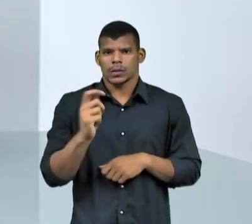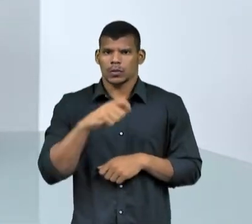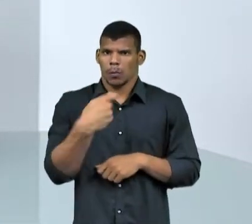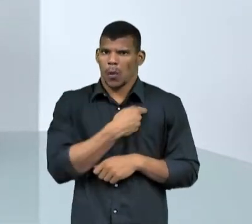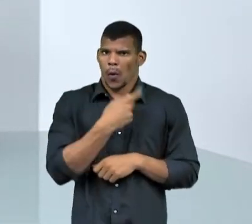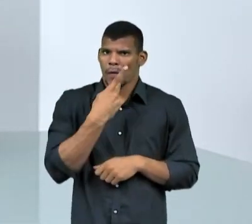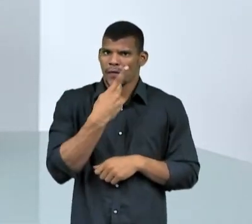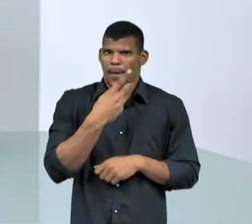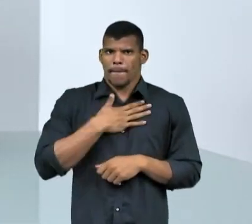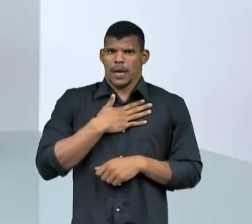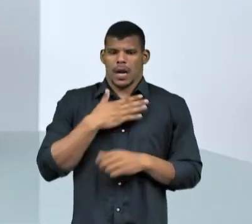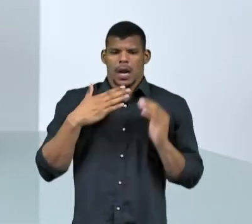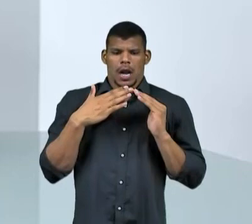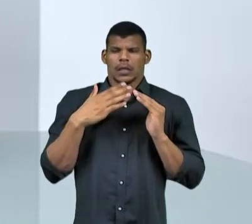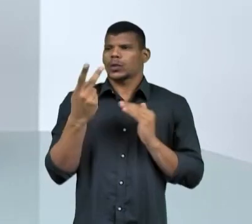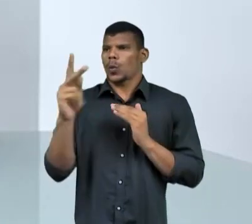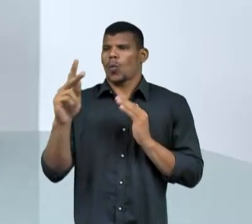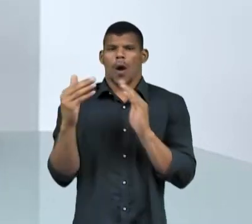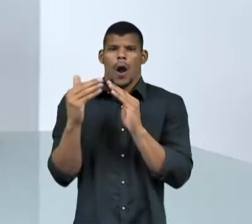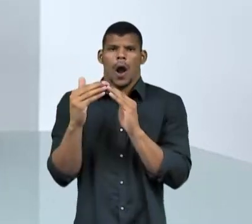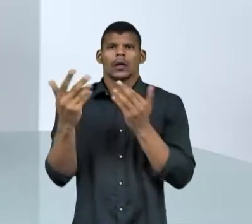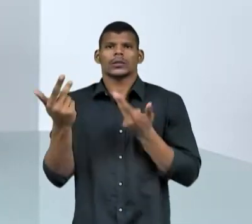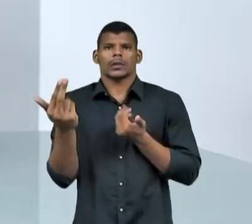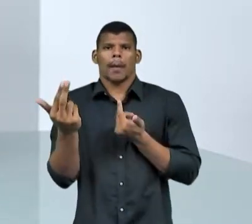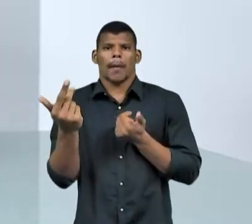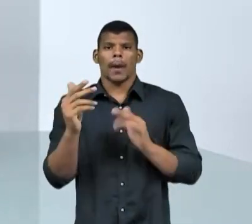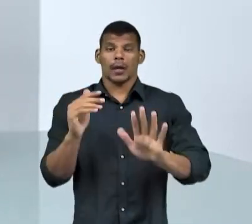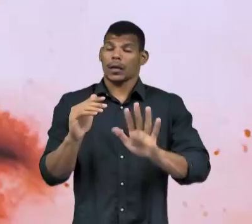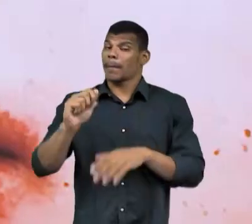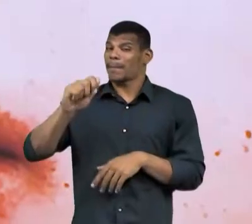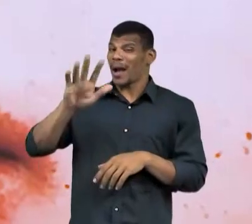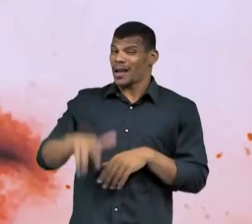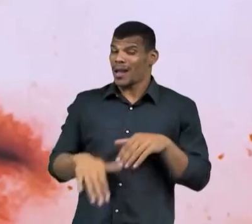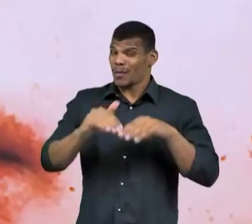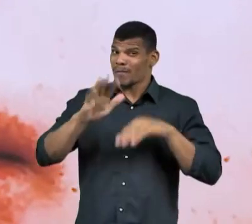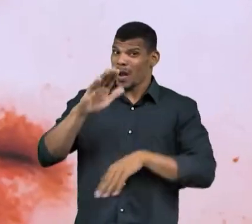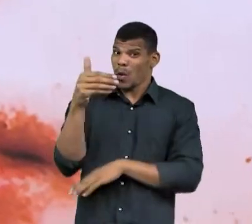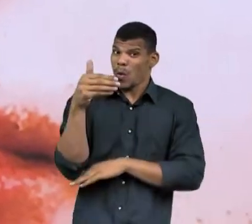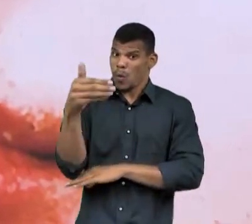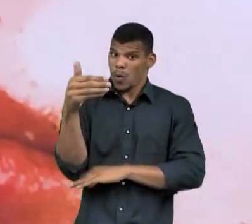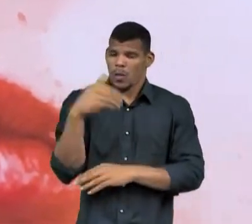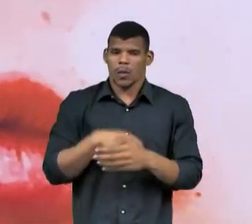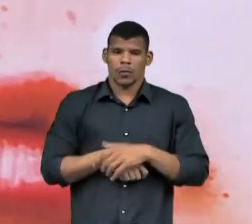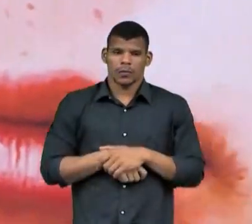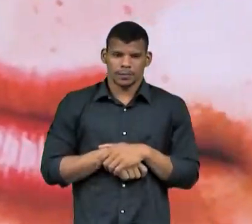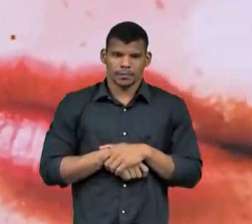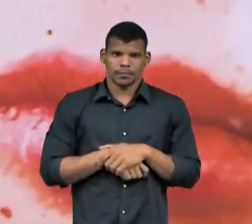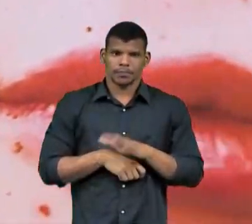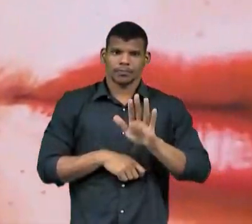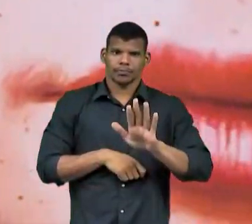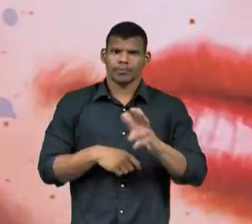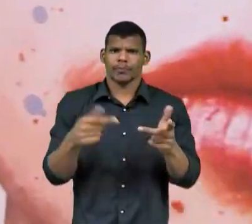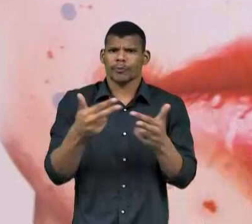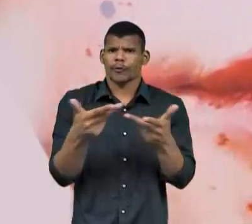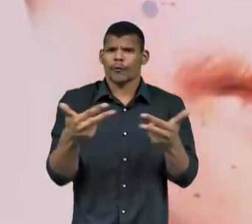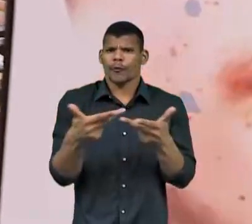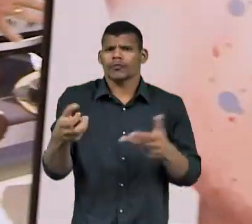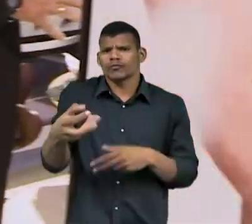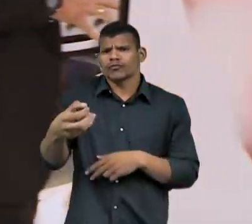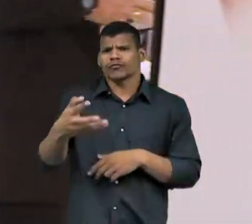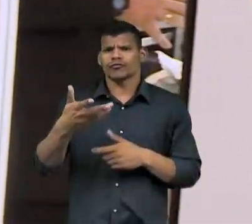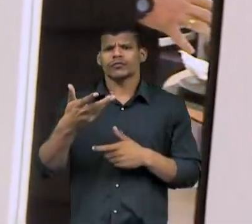parte também que a gente pode entender são tarifas muito mais baratas que hotéis. Essas novas formas de alugar também têm atraído